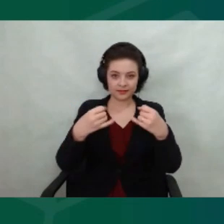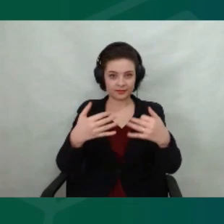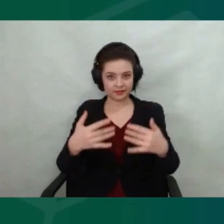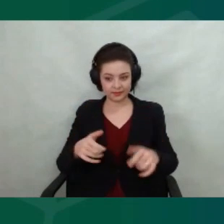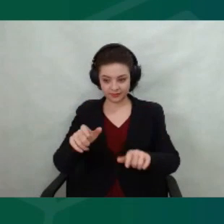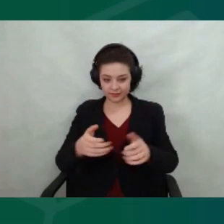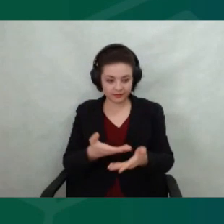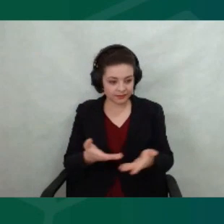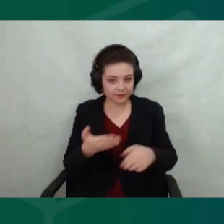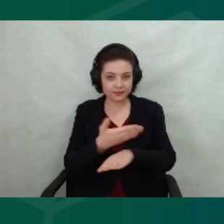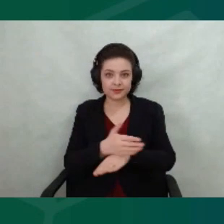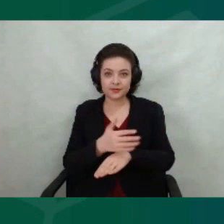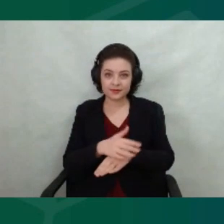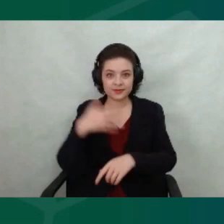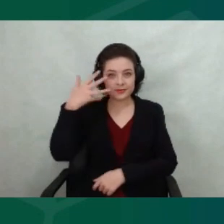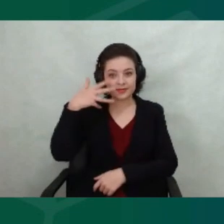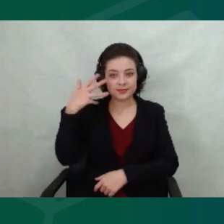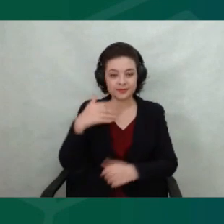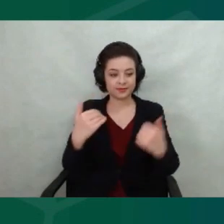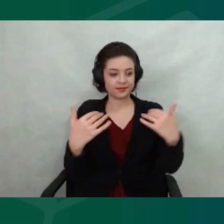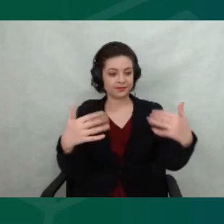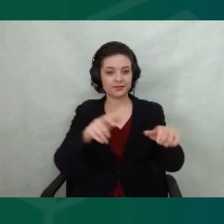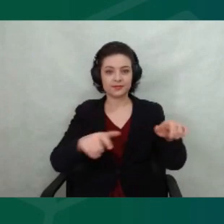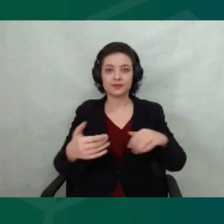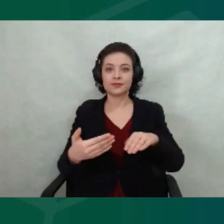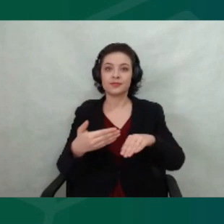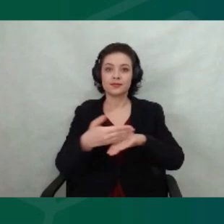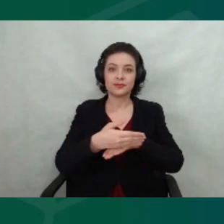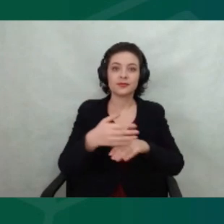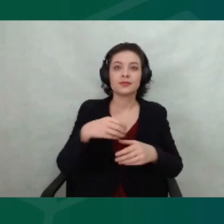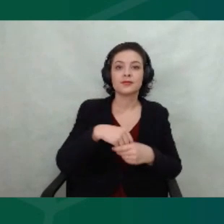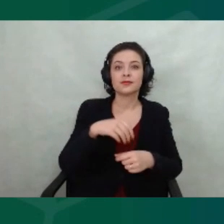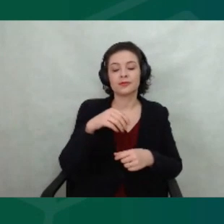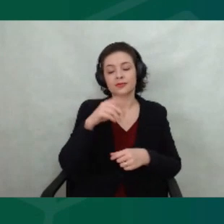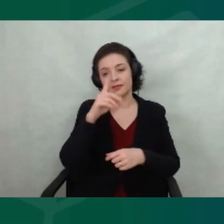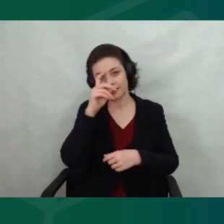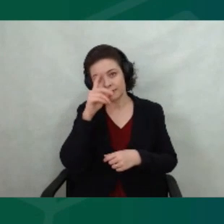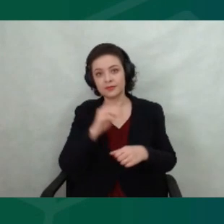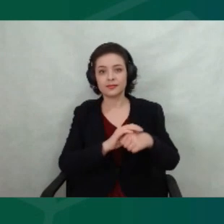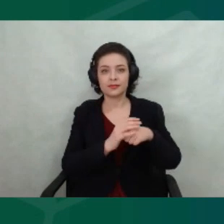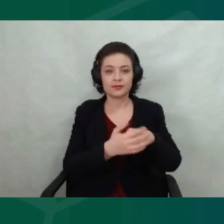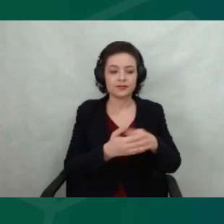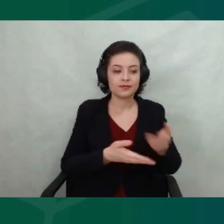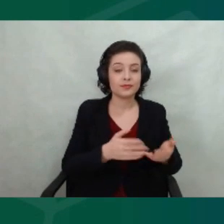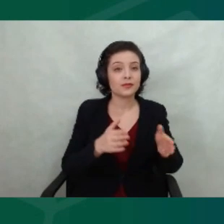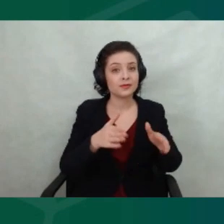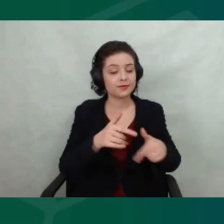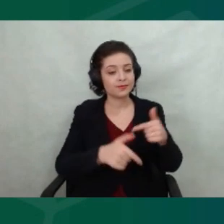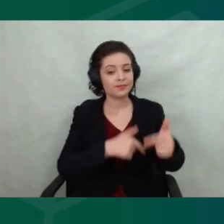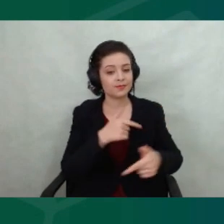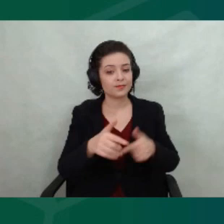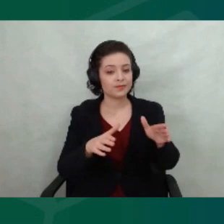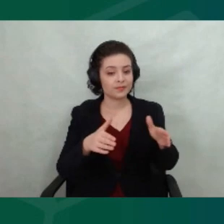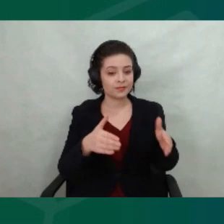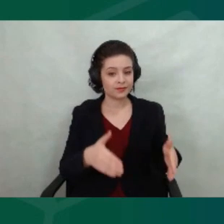que ingressaram dentro dos hospitais com essa pandemia, e foi uma